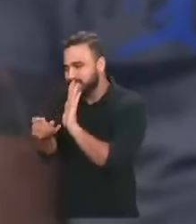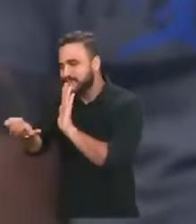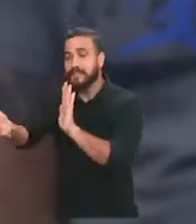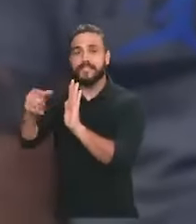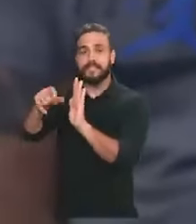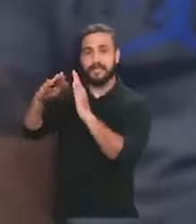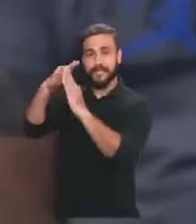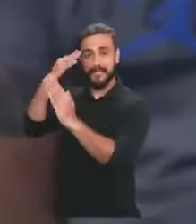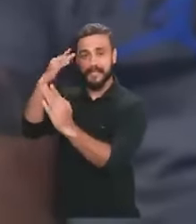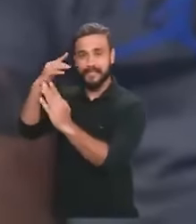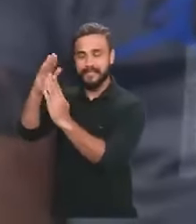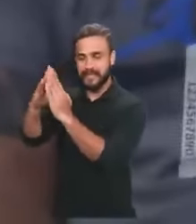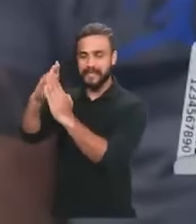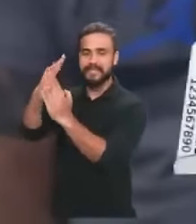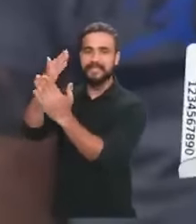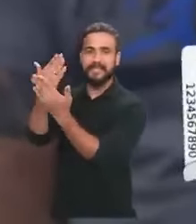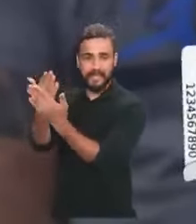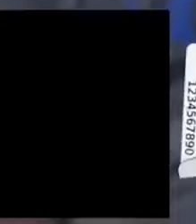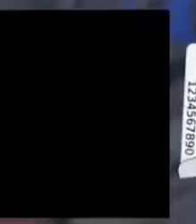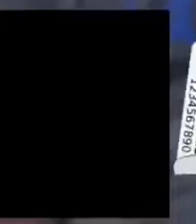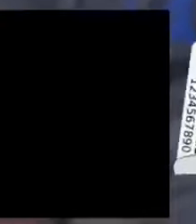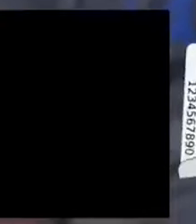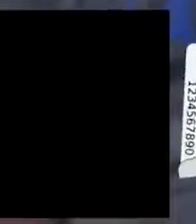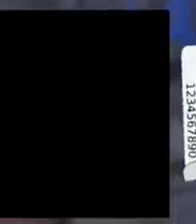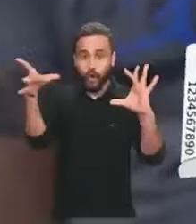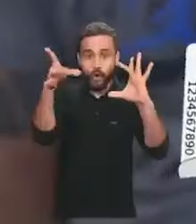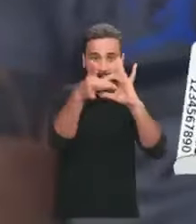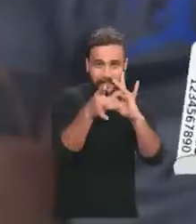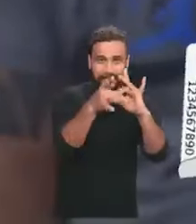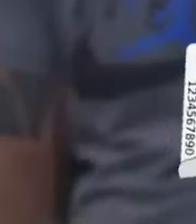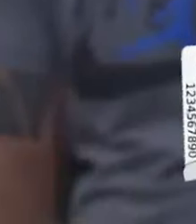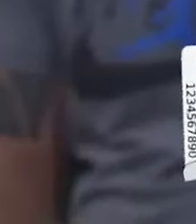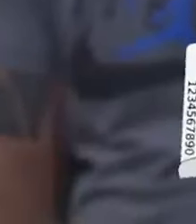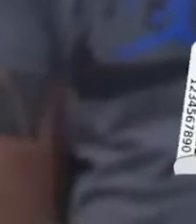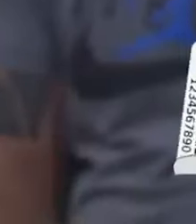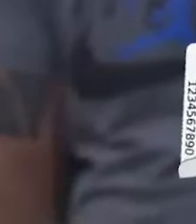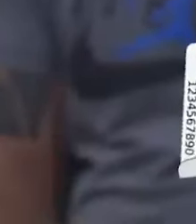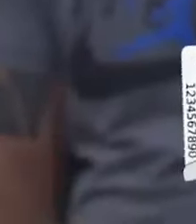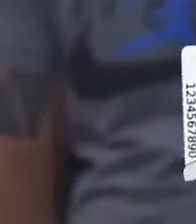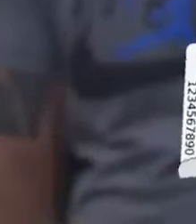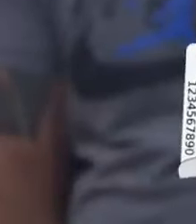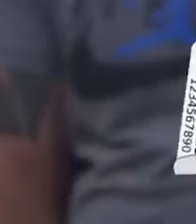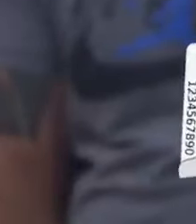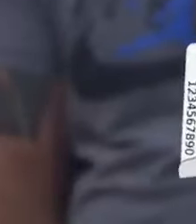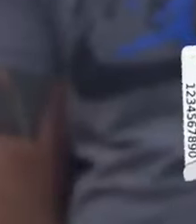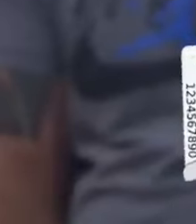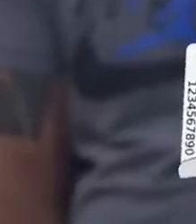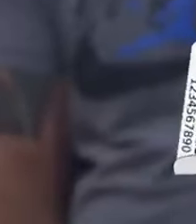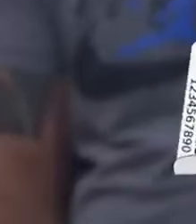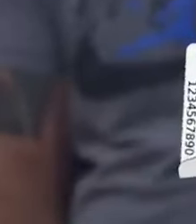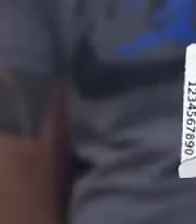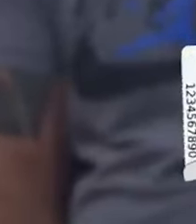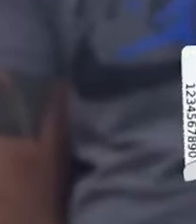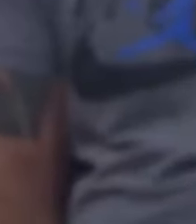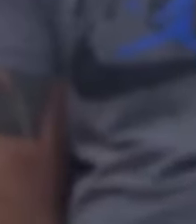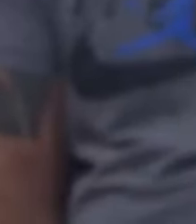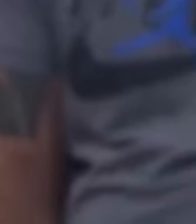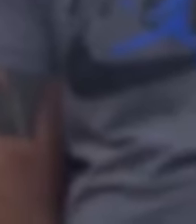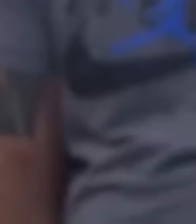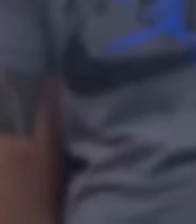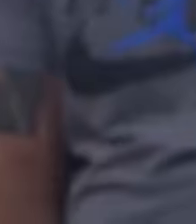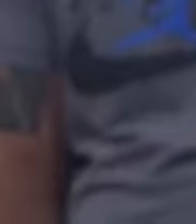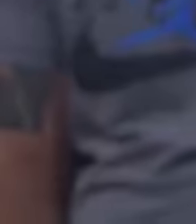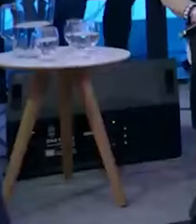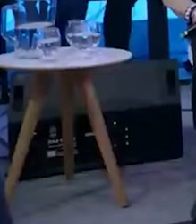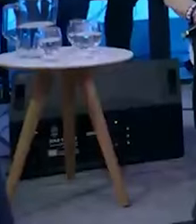das escolas com a igreja local. E, embora a gente pode sim, a gente enfrenta às vezes desafios das